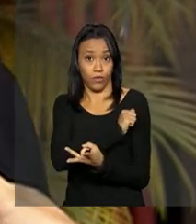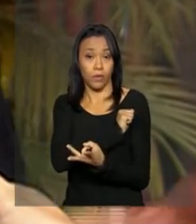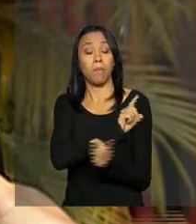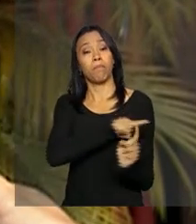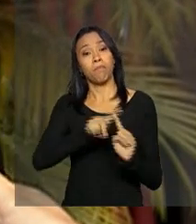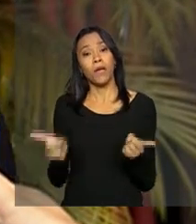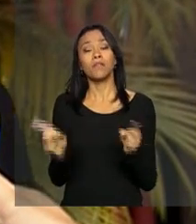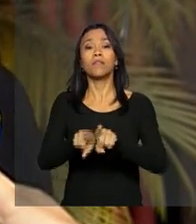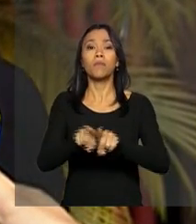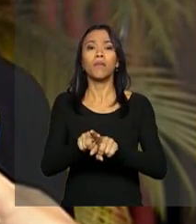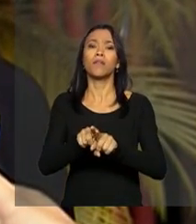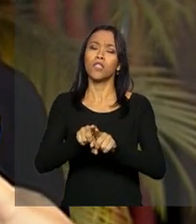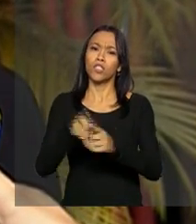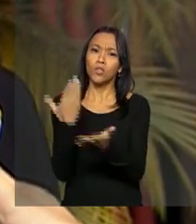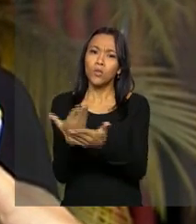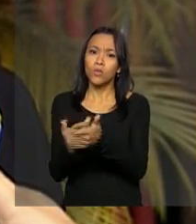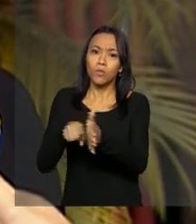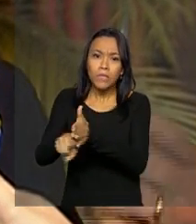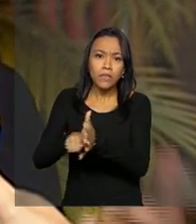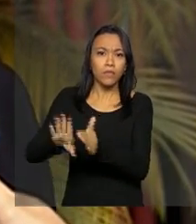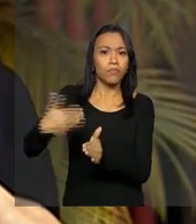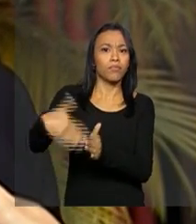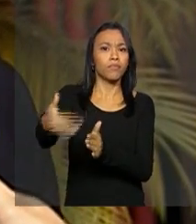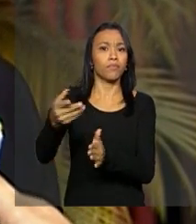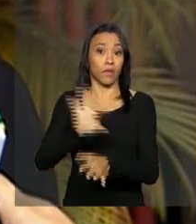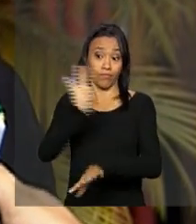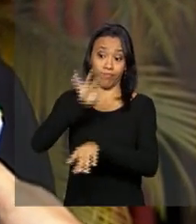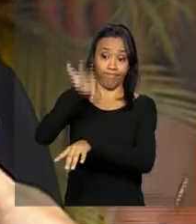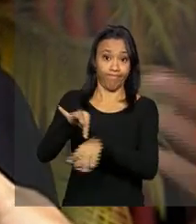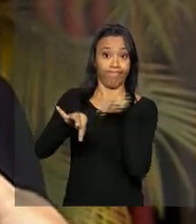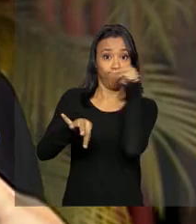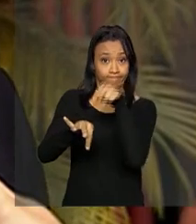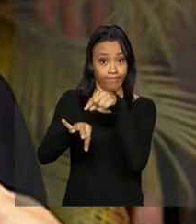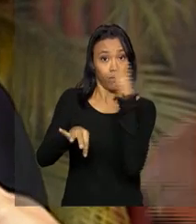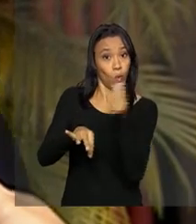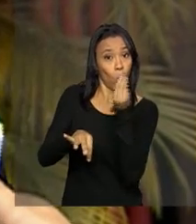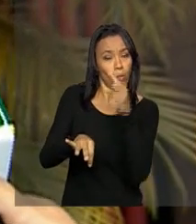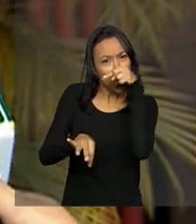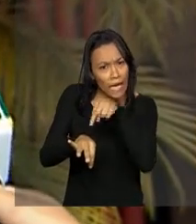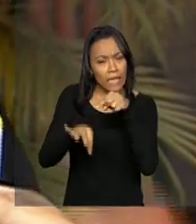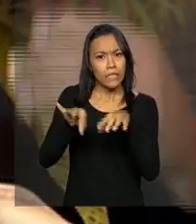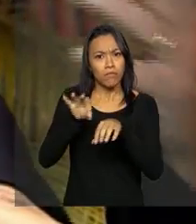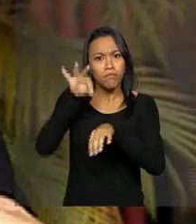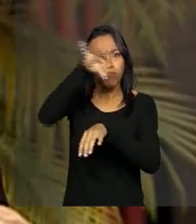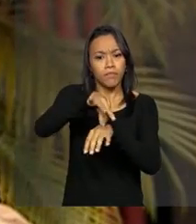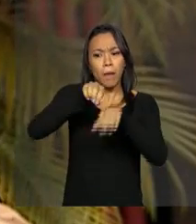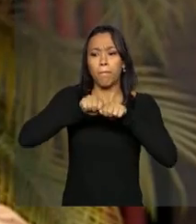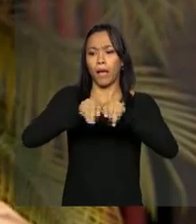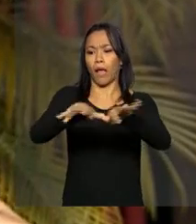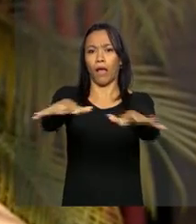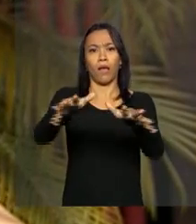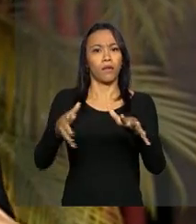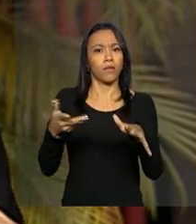mas também estudos que dizem respeito à questão do vetor como é que esse vetor tem capacidade de transmissão Qual é a